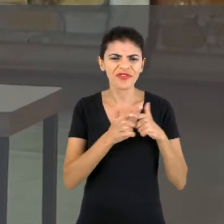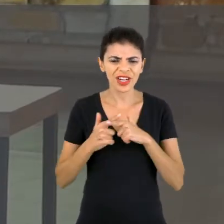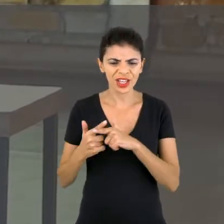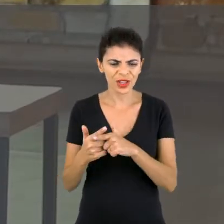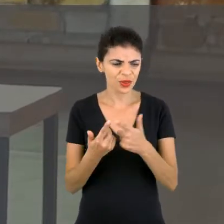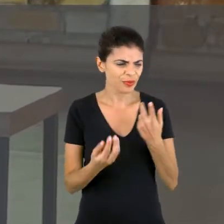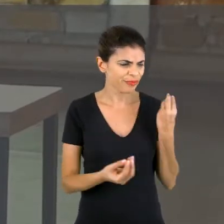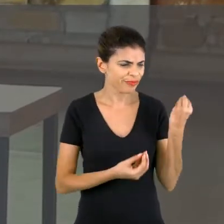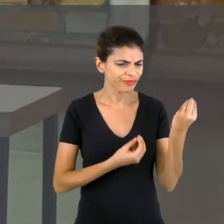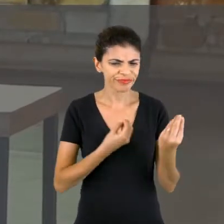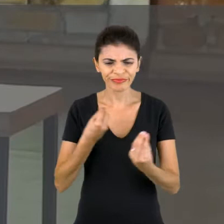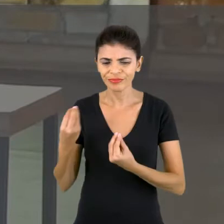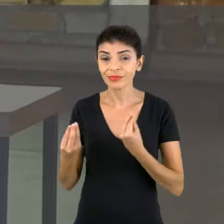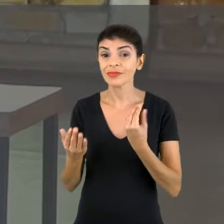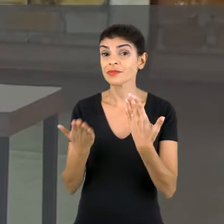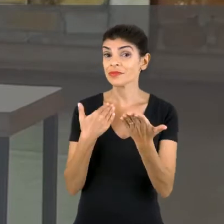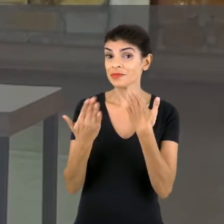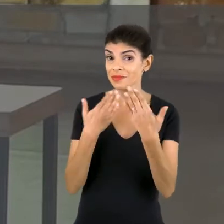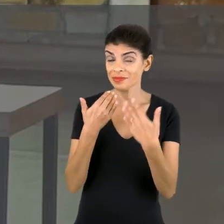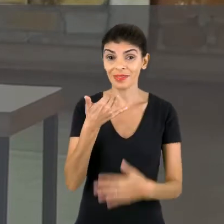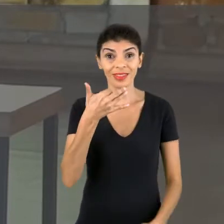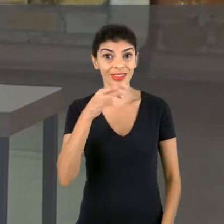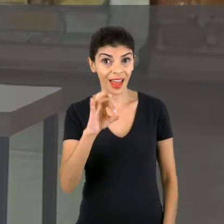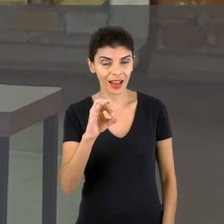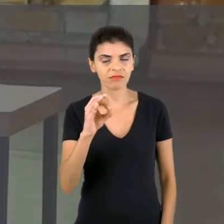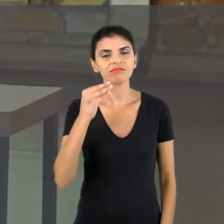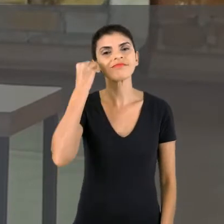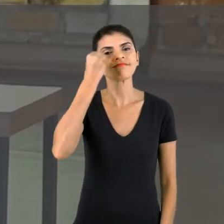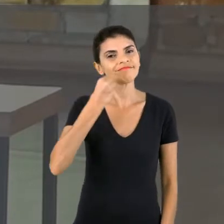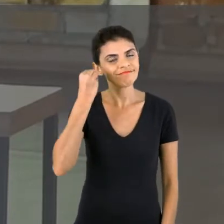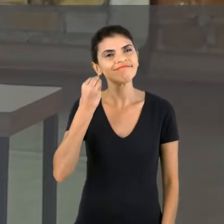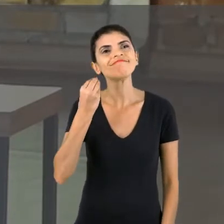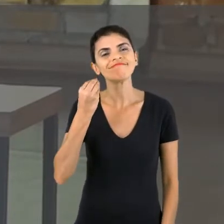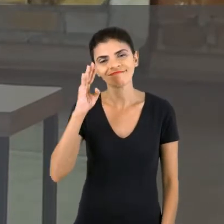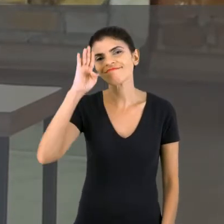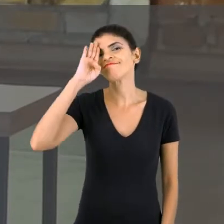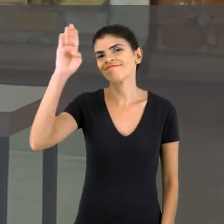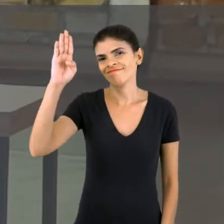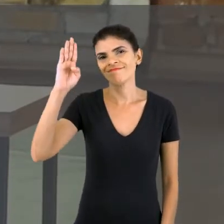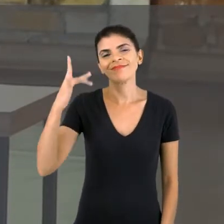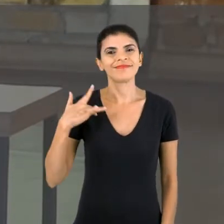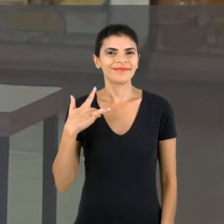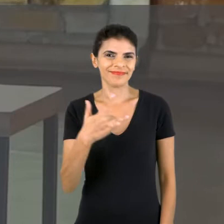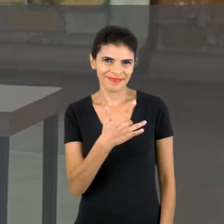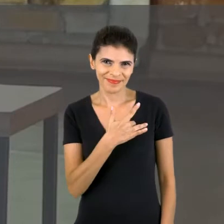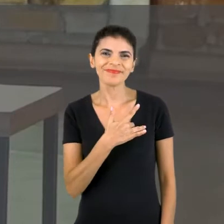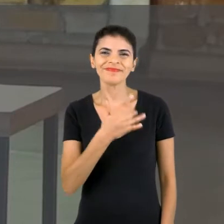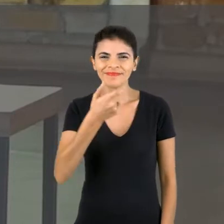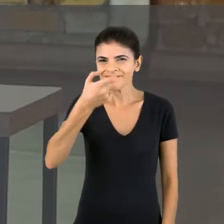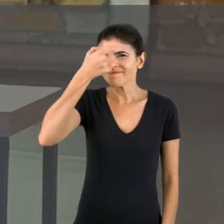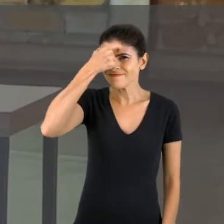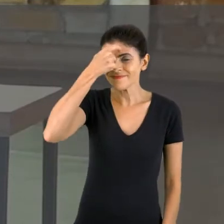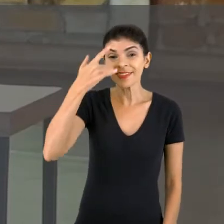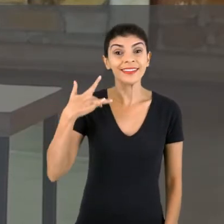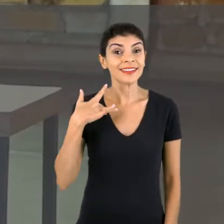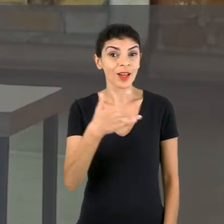conflito. E eu acho que o Papo 10, pra gente, ele se tornou fundamental para a saúde da